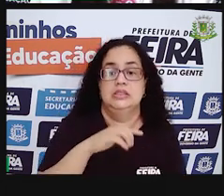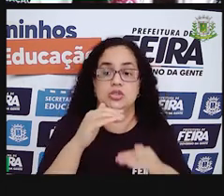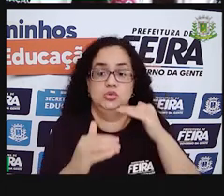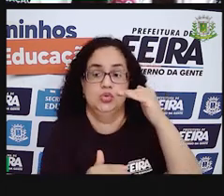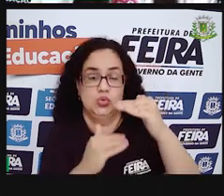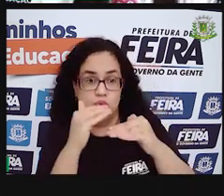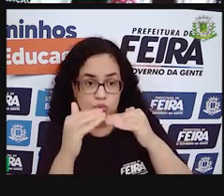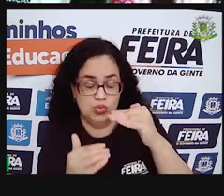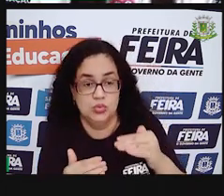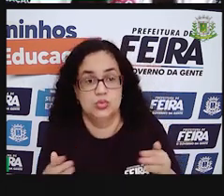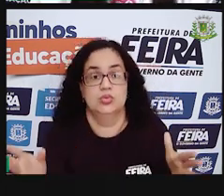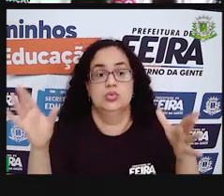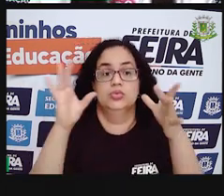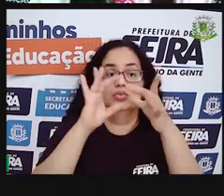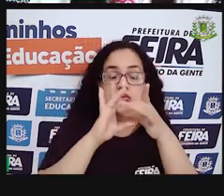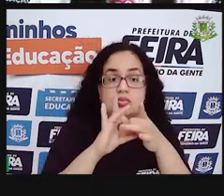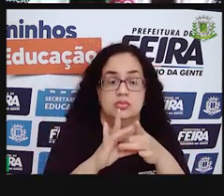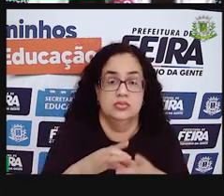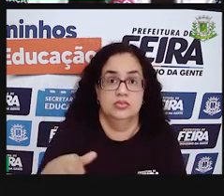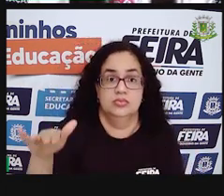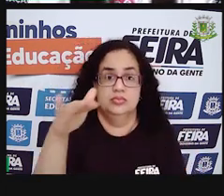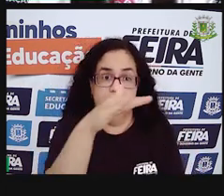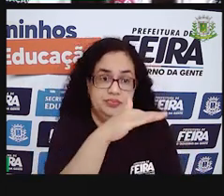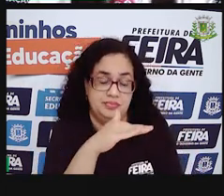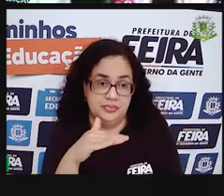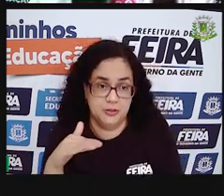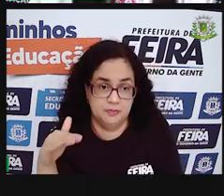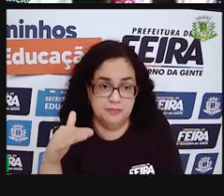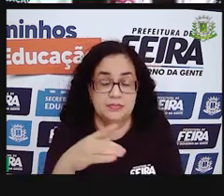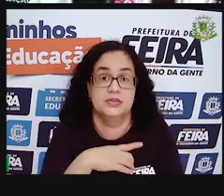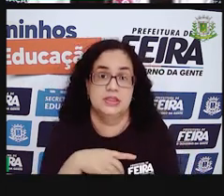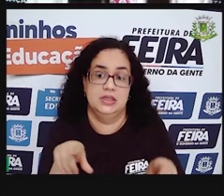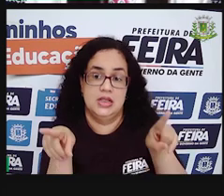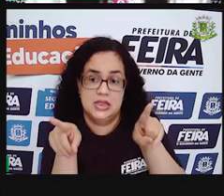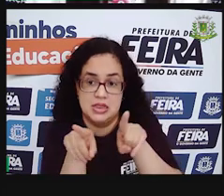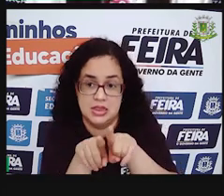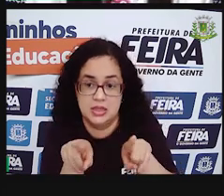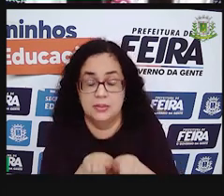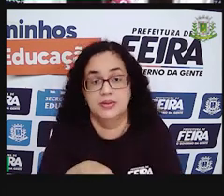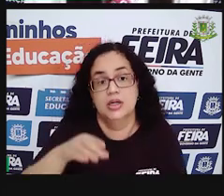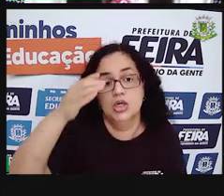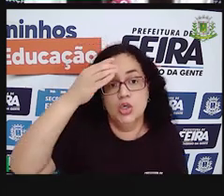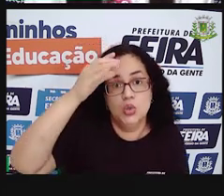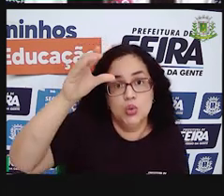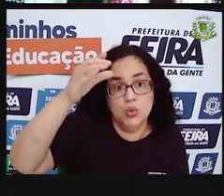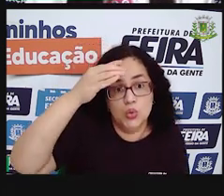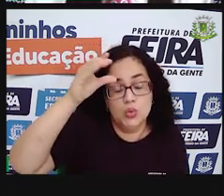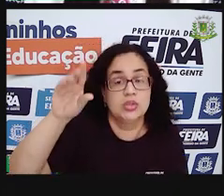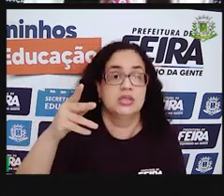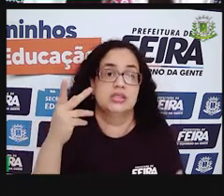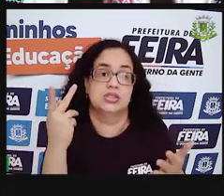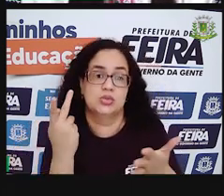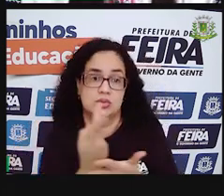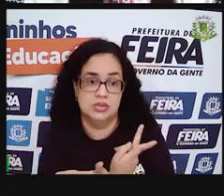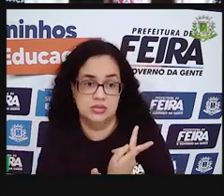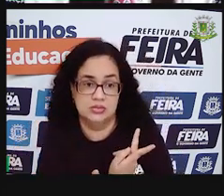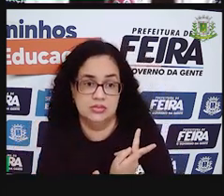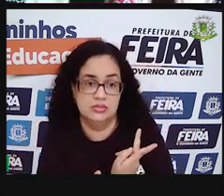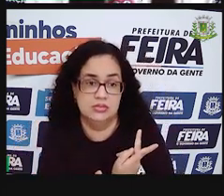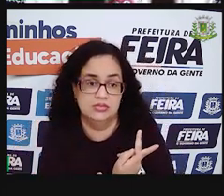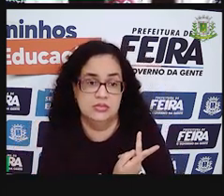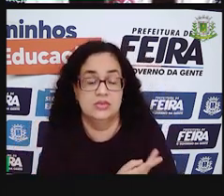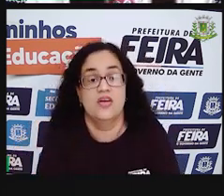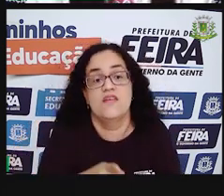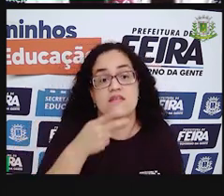adaptar, de assimilar aquilo que estava em volta em relação também à cultura, acontece a mesma coisa quando a